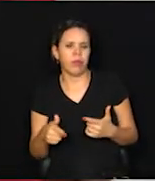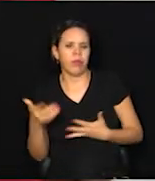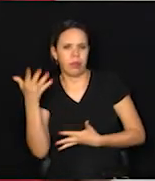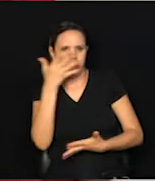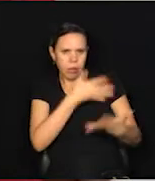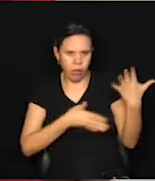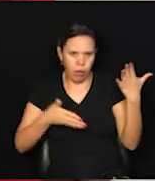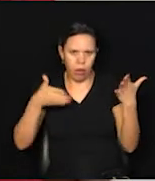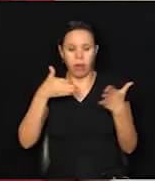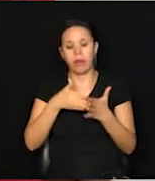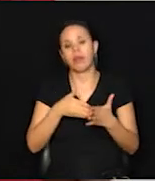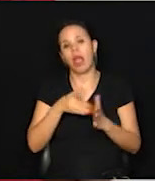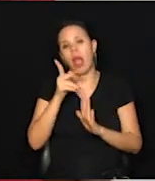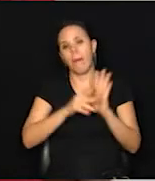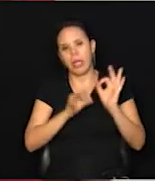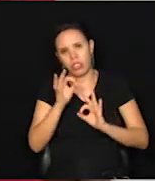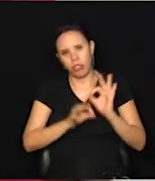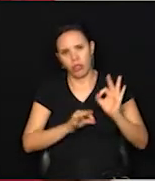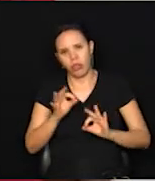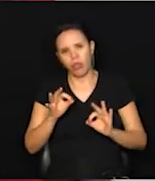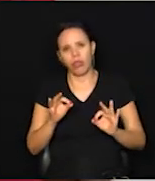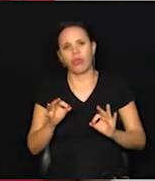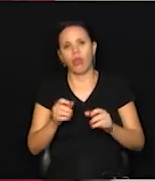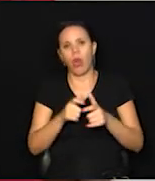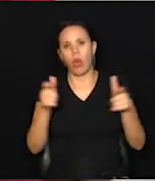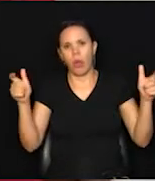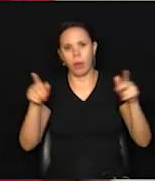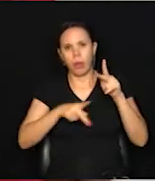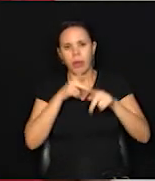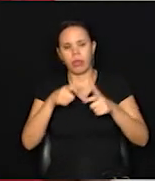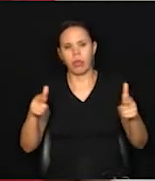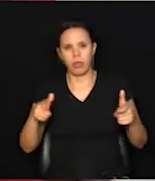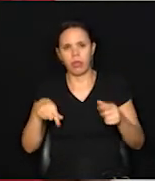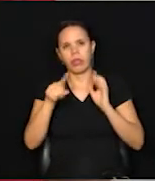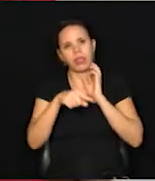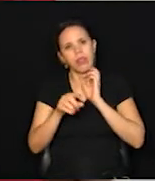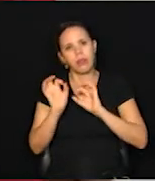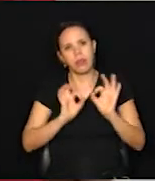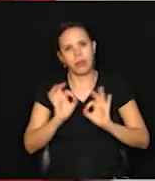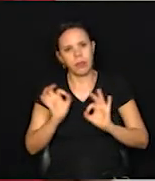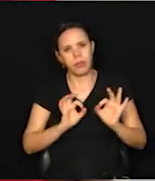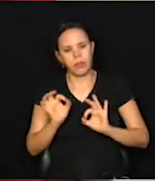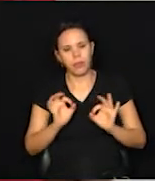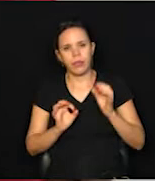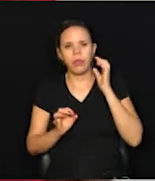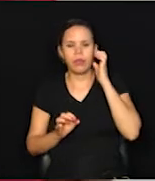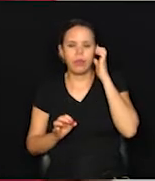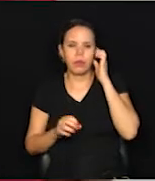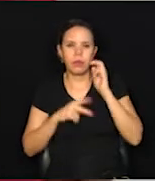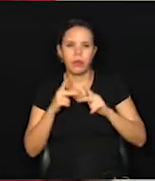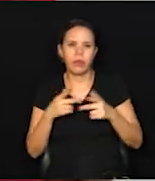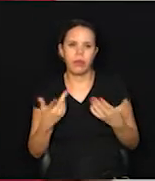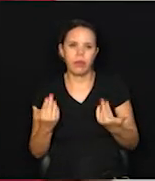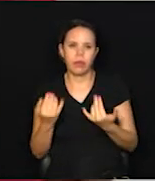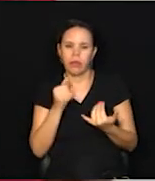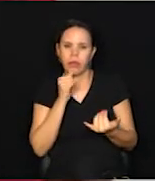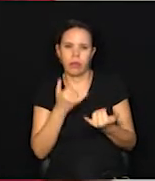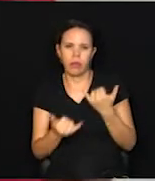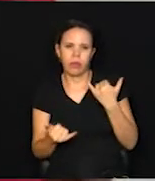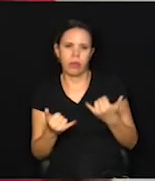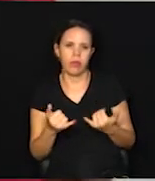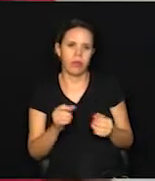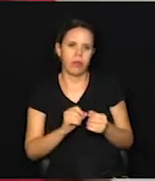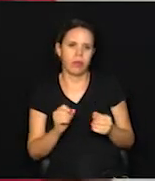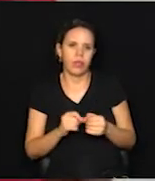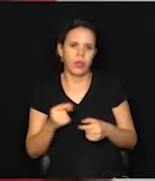um pouco o planejamento macro que se faz para uma população, porque você está preparada para uma determinada população, igual, por exemplo, quando se fez